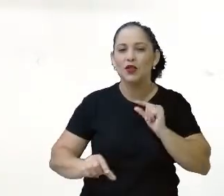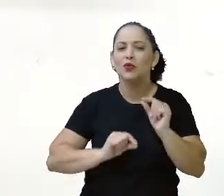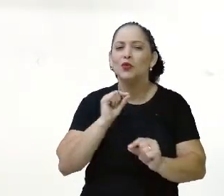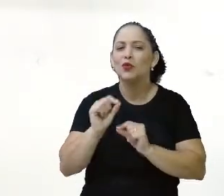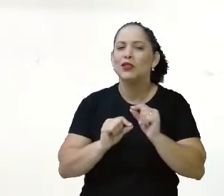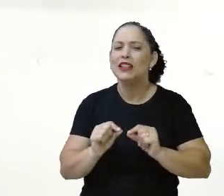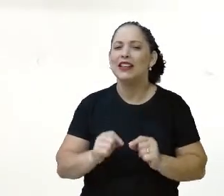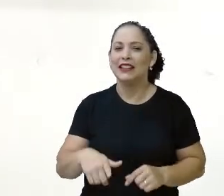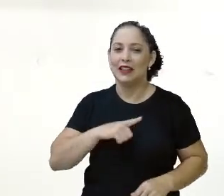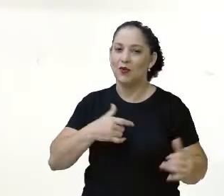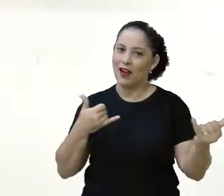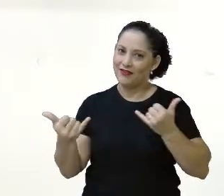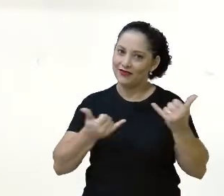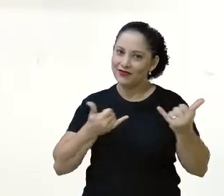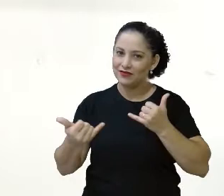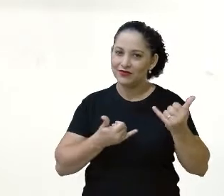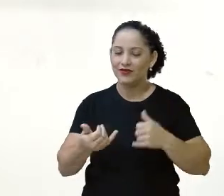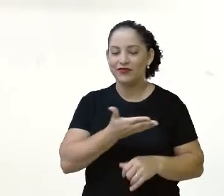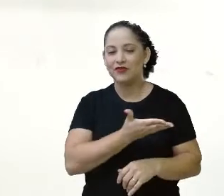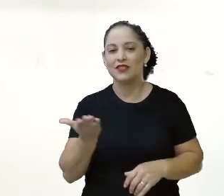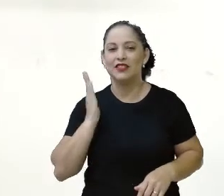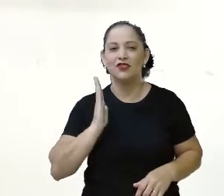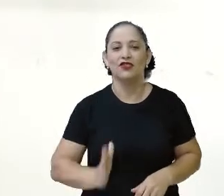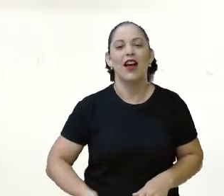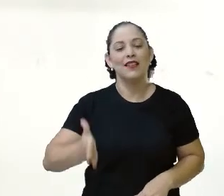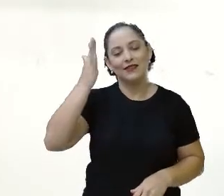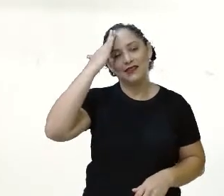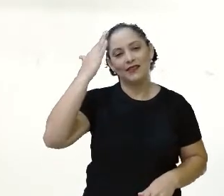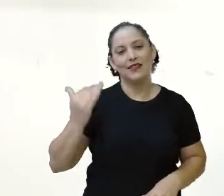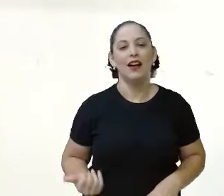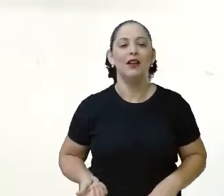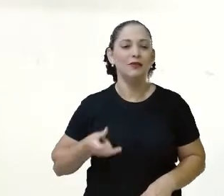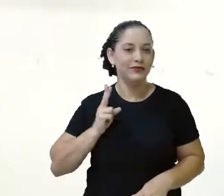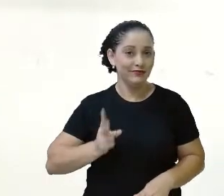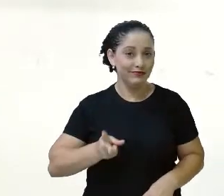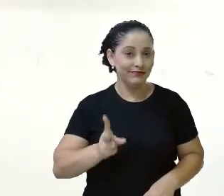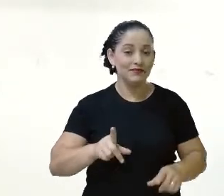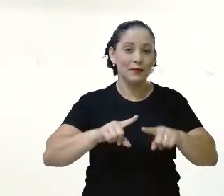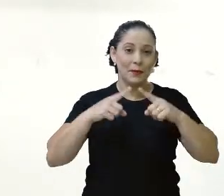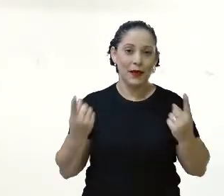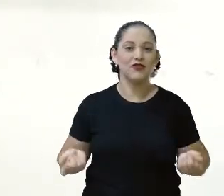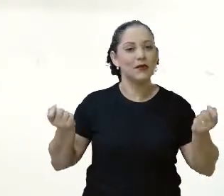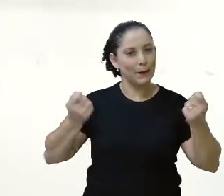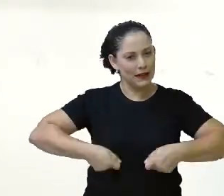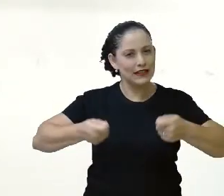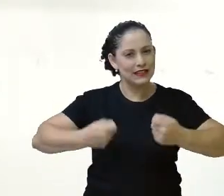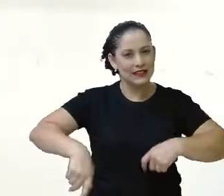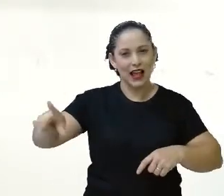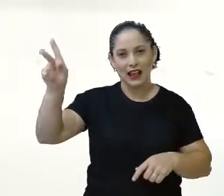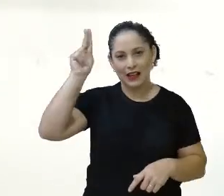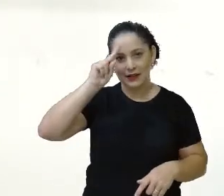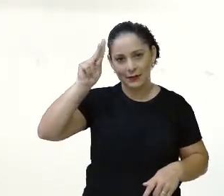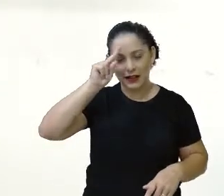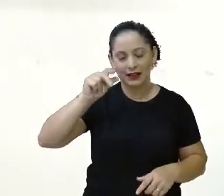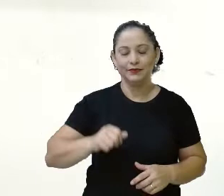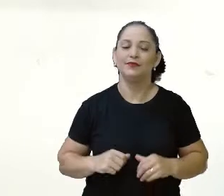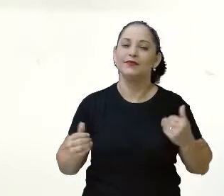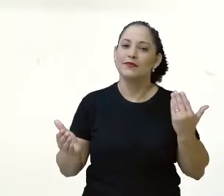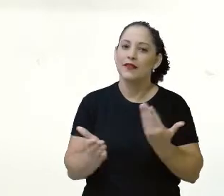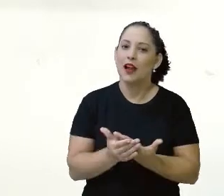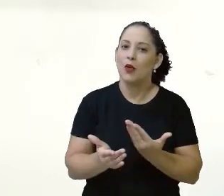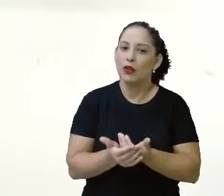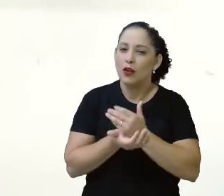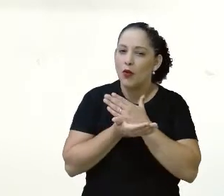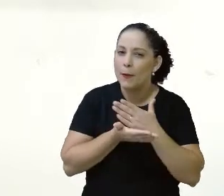recadinhos de sempre que vocês já estão acostumados, mas que não custa nada lembrar. Nossa aula começa